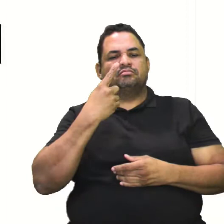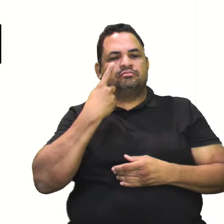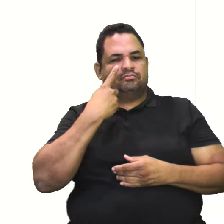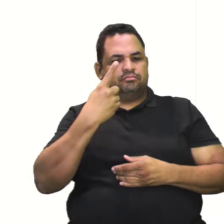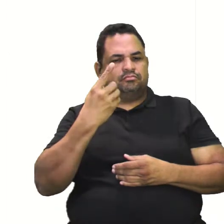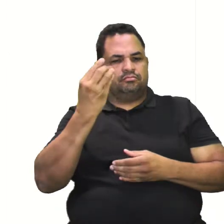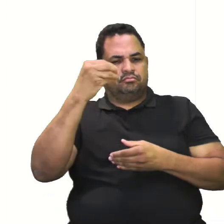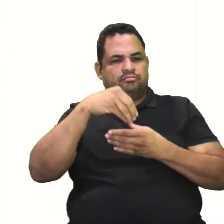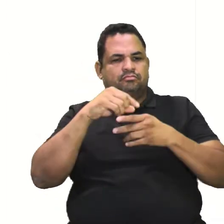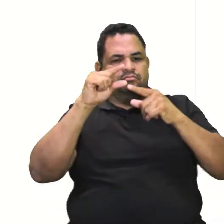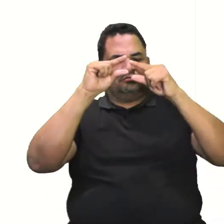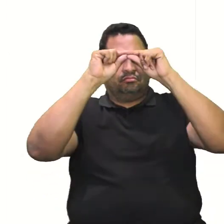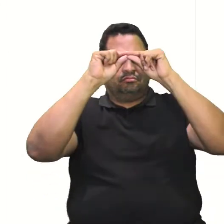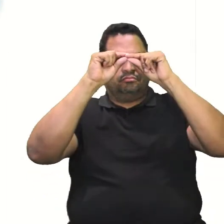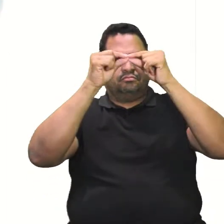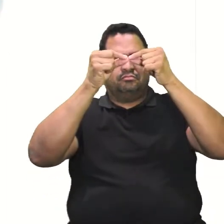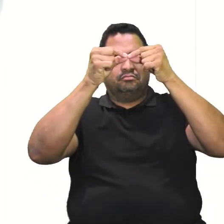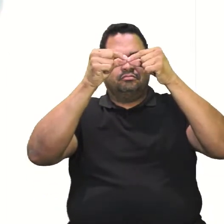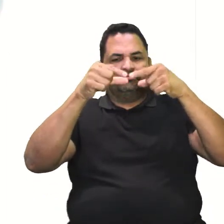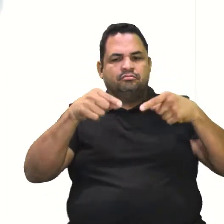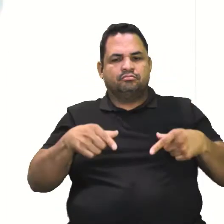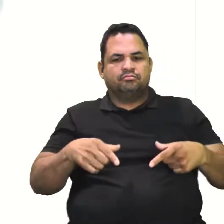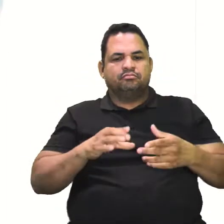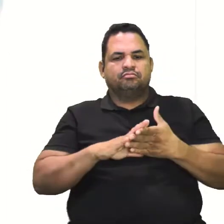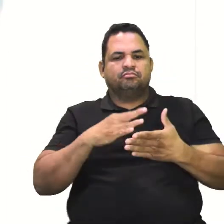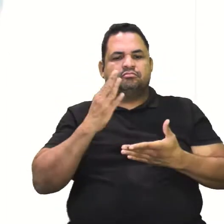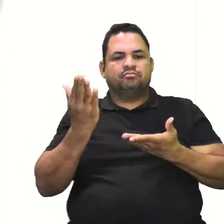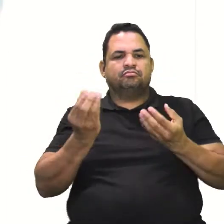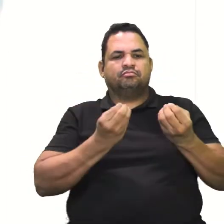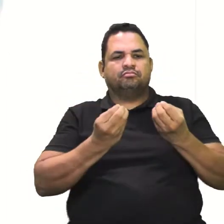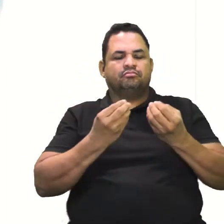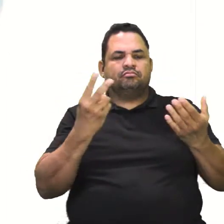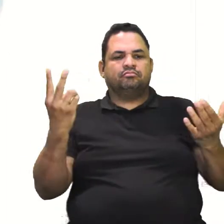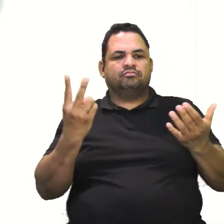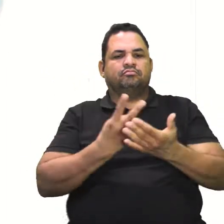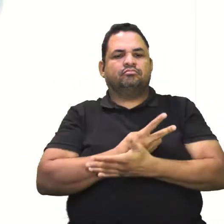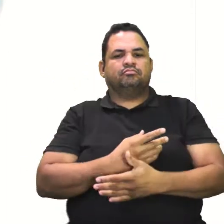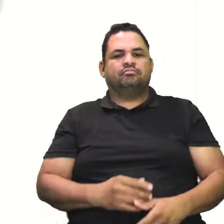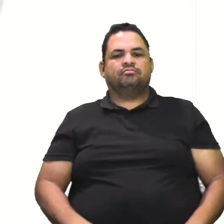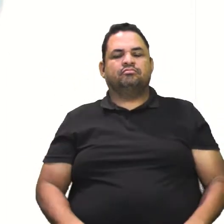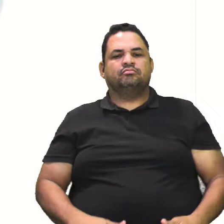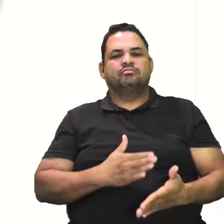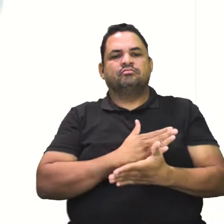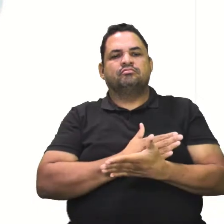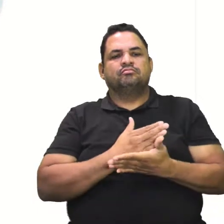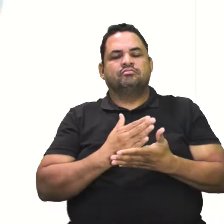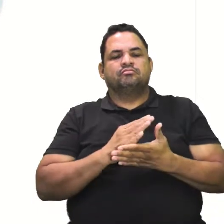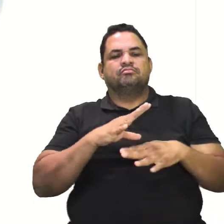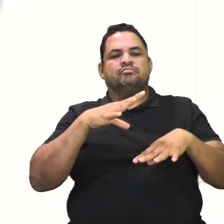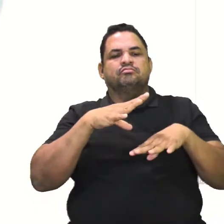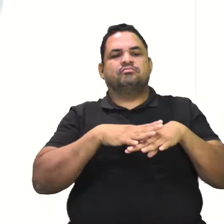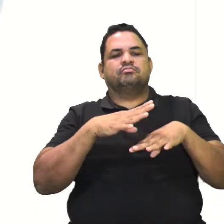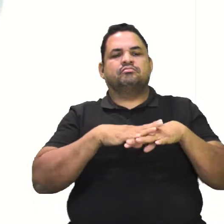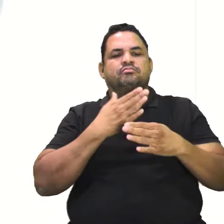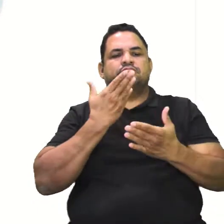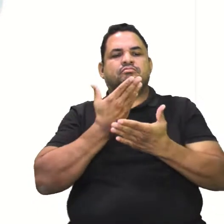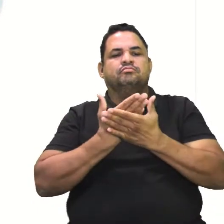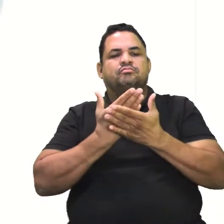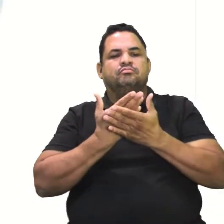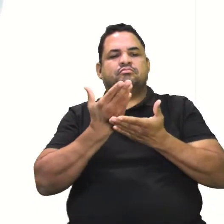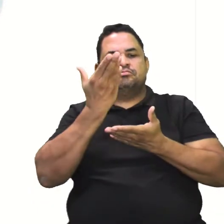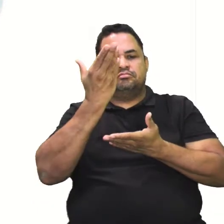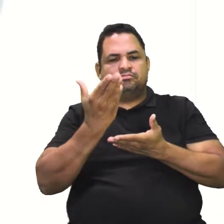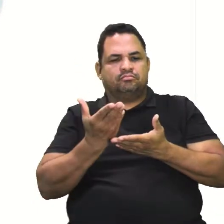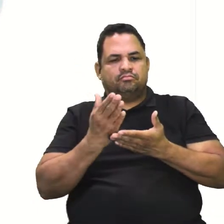dentro de um cone, a gente vai falar um pouquinho para vocês de como isso aconteceu. No início, os matemáticos estudavam